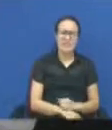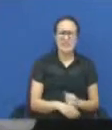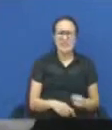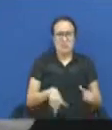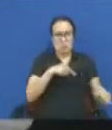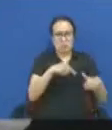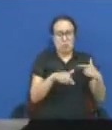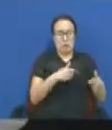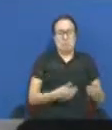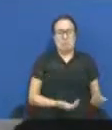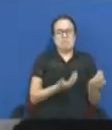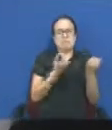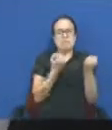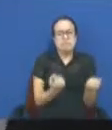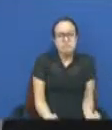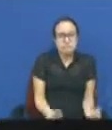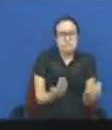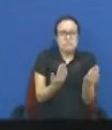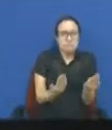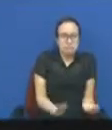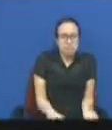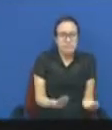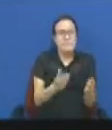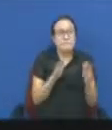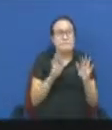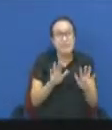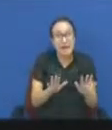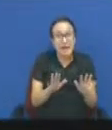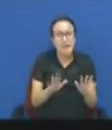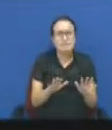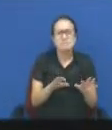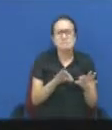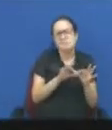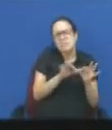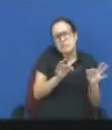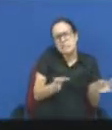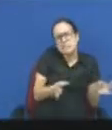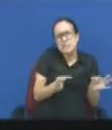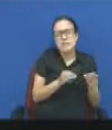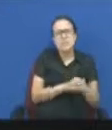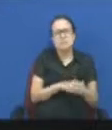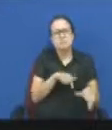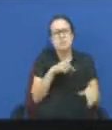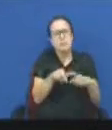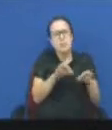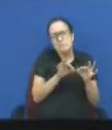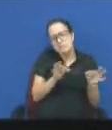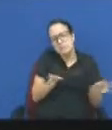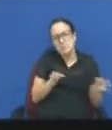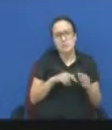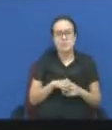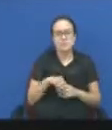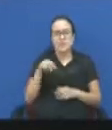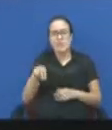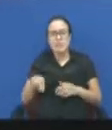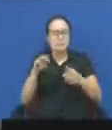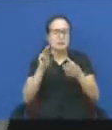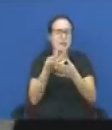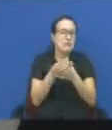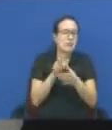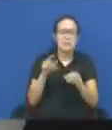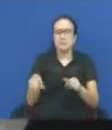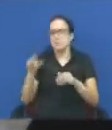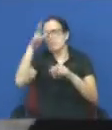pesado, mas um empacotador no supermercado, na prefeitura, na Câmara Municipal, uma loja